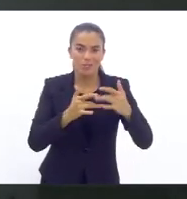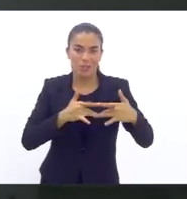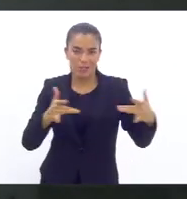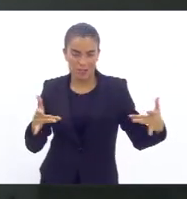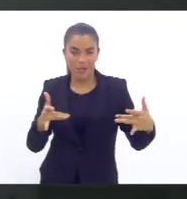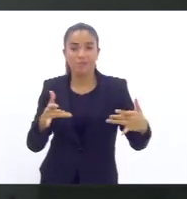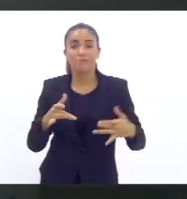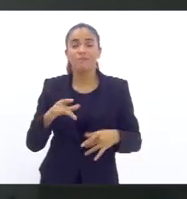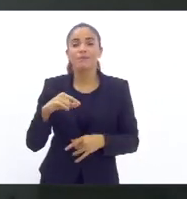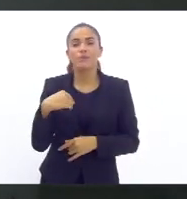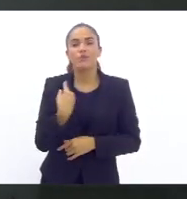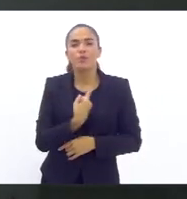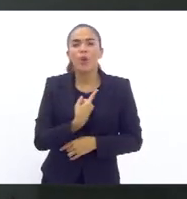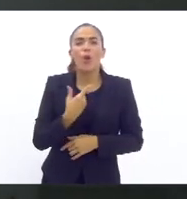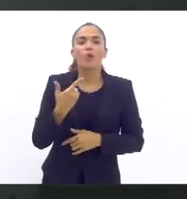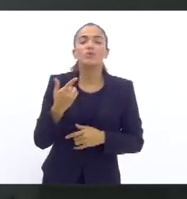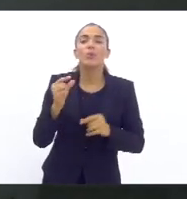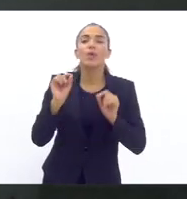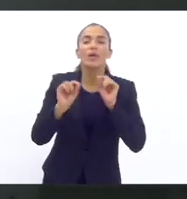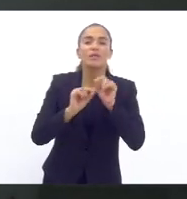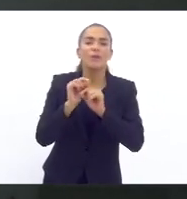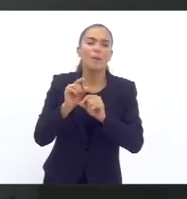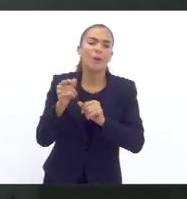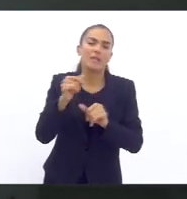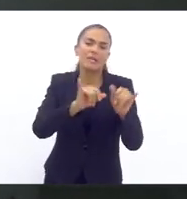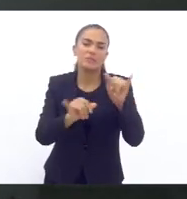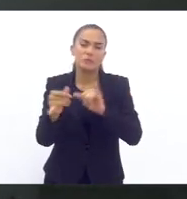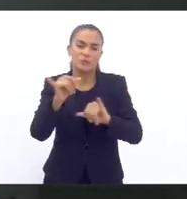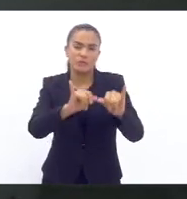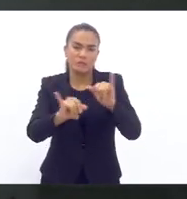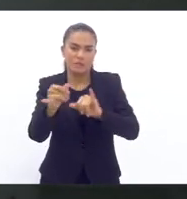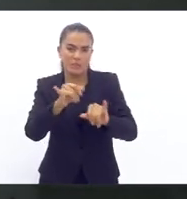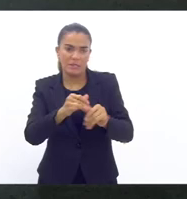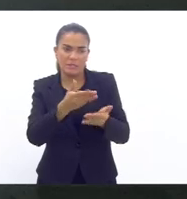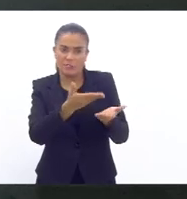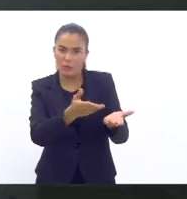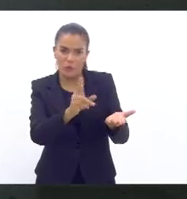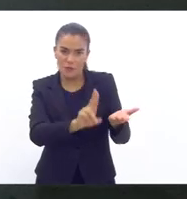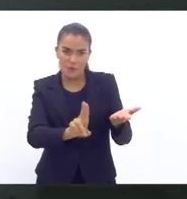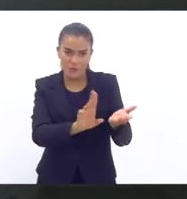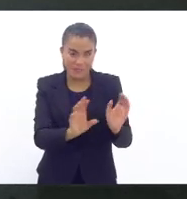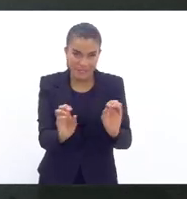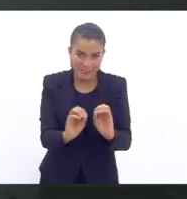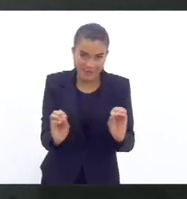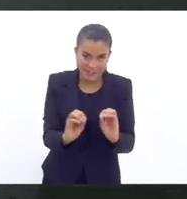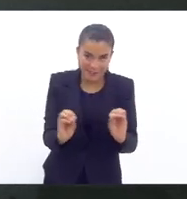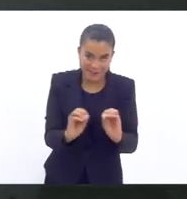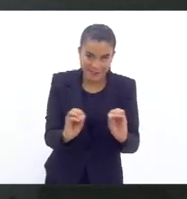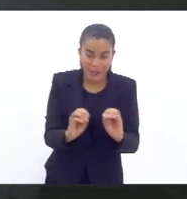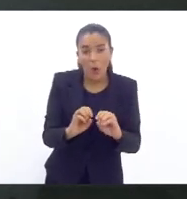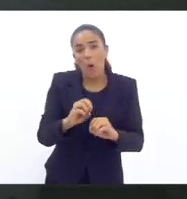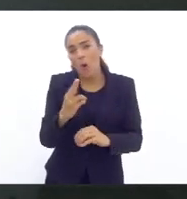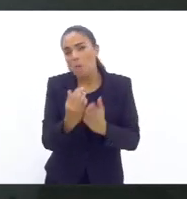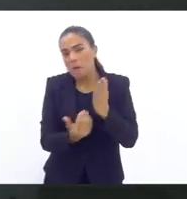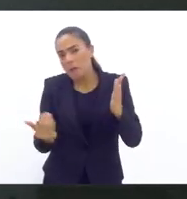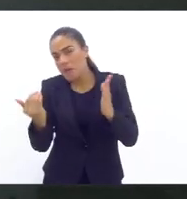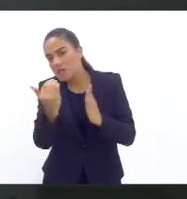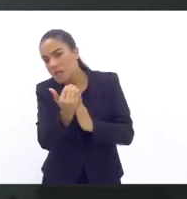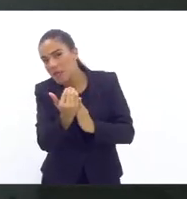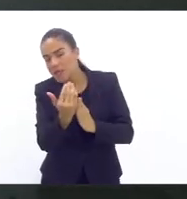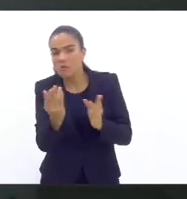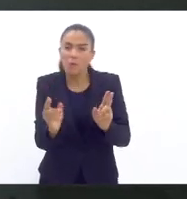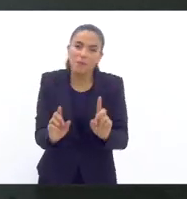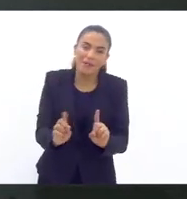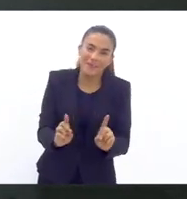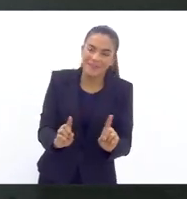trabalha não pela questão da substância que esse que esse sujeito que esse sujeitos usam né ou pelos excessos ou